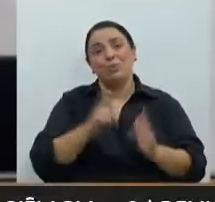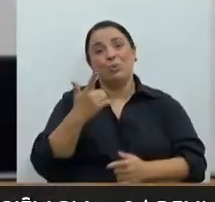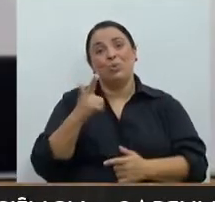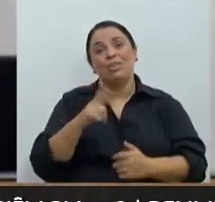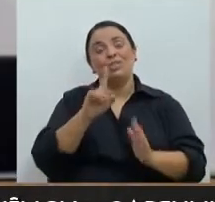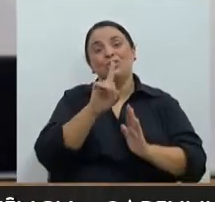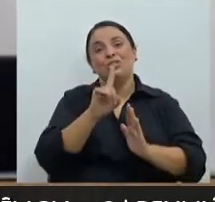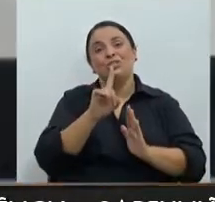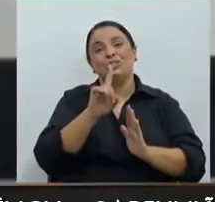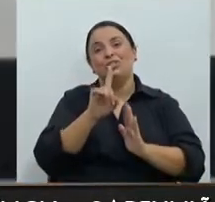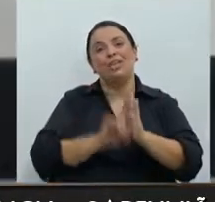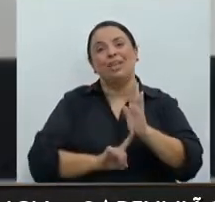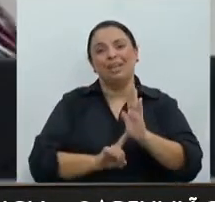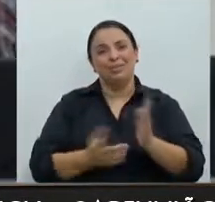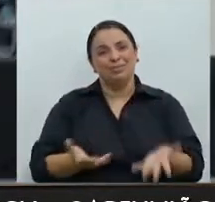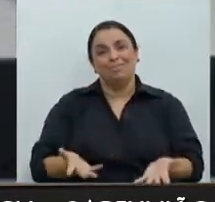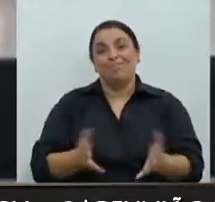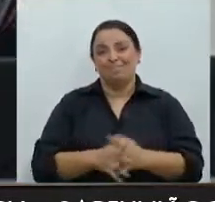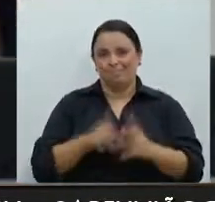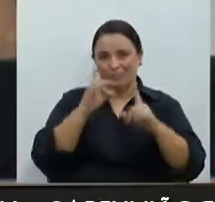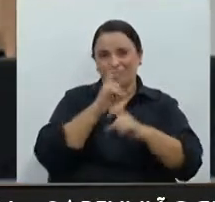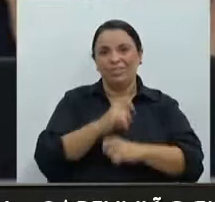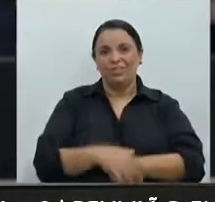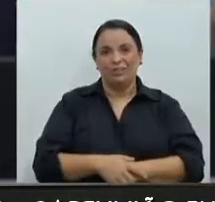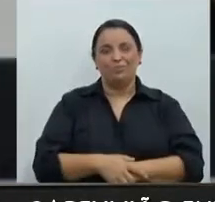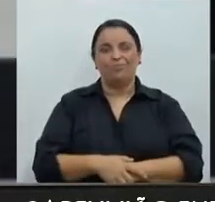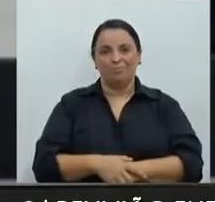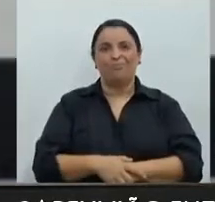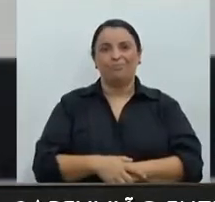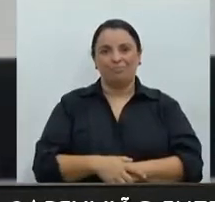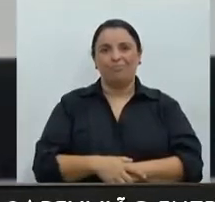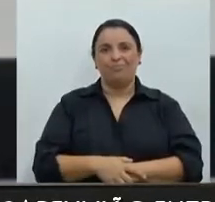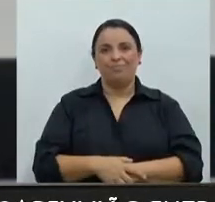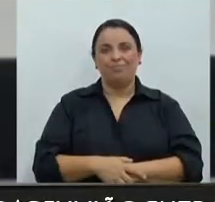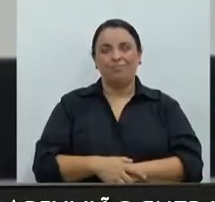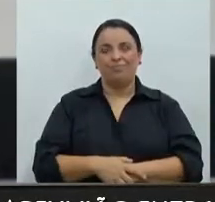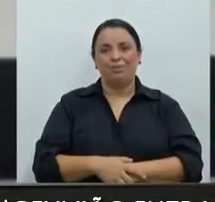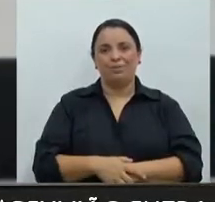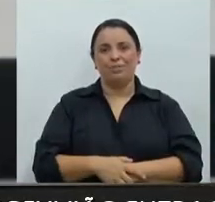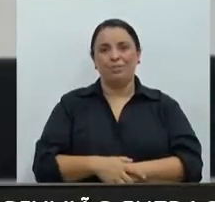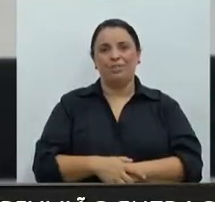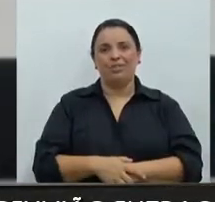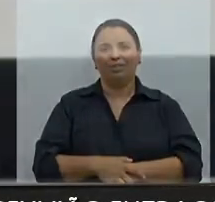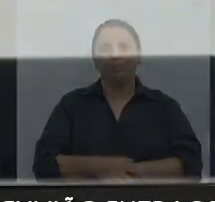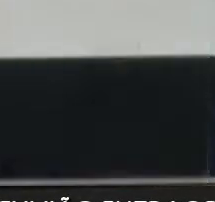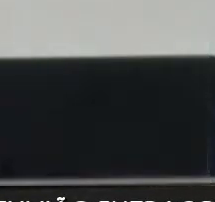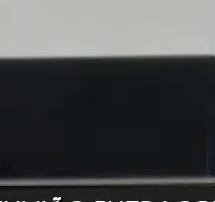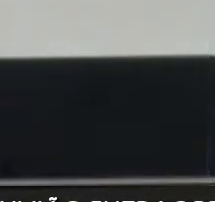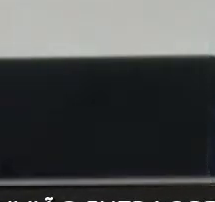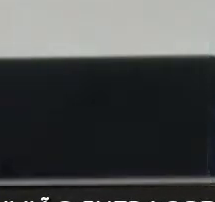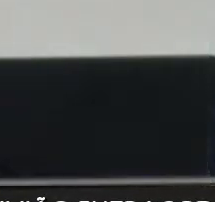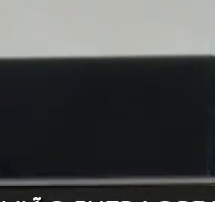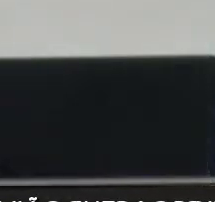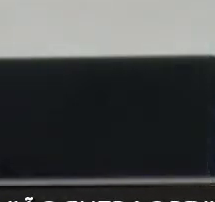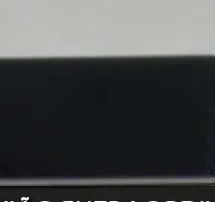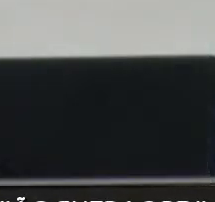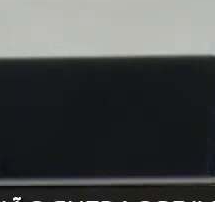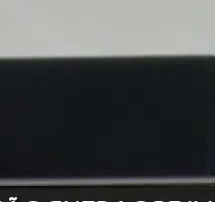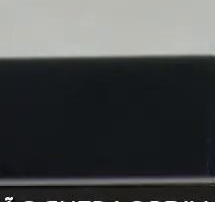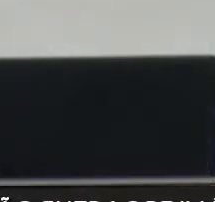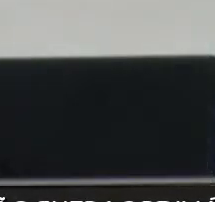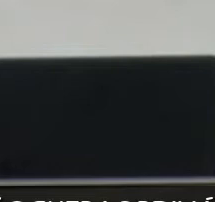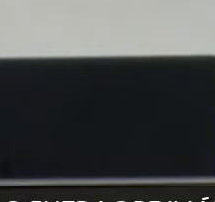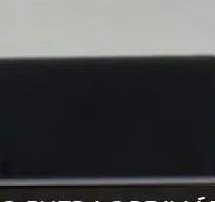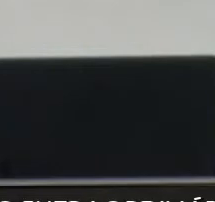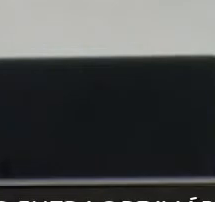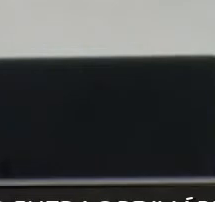microfone sem fio está disponível? Está disponível aí? Tem uma pergunta para você, de